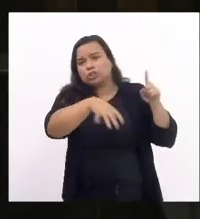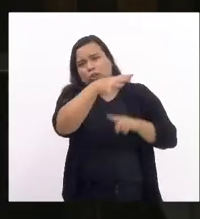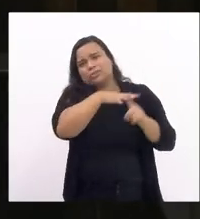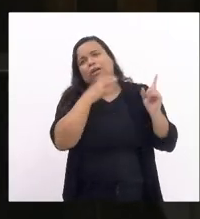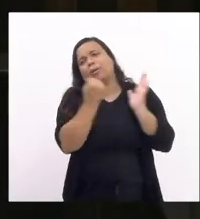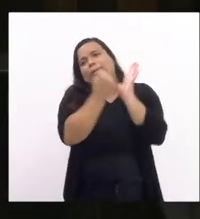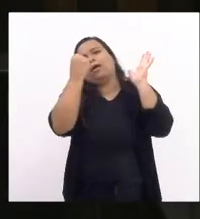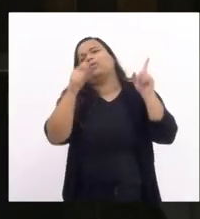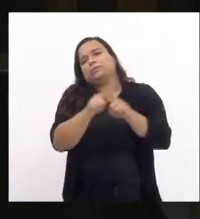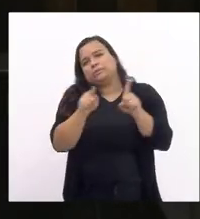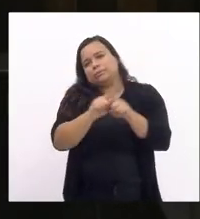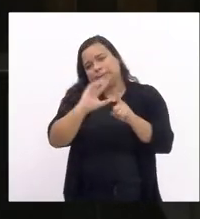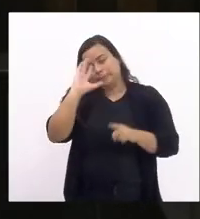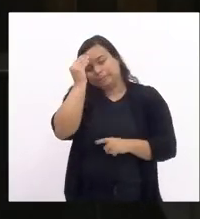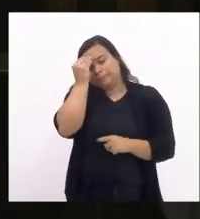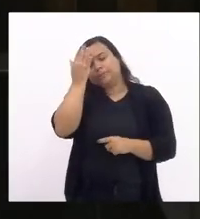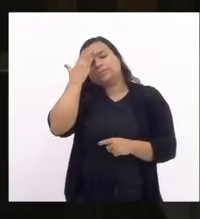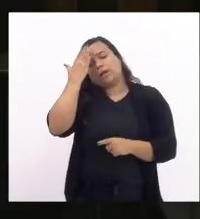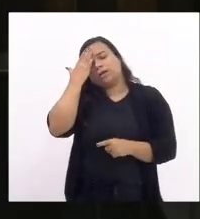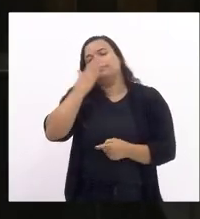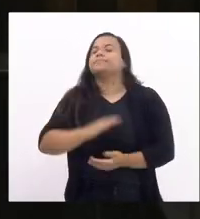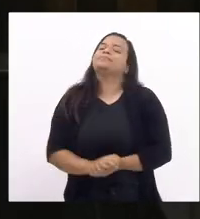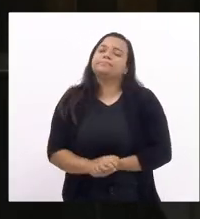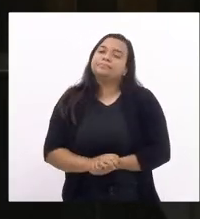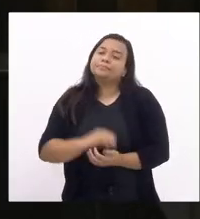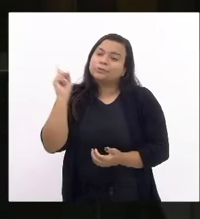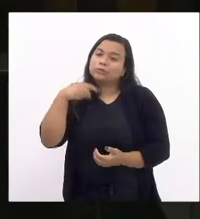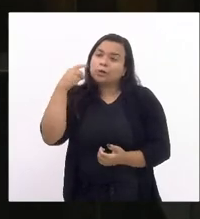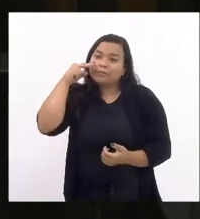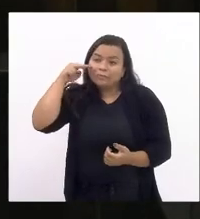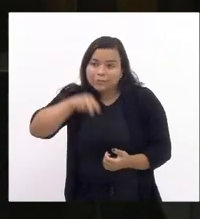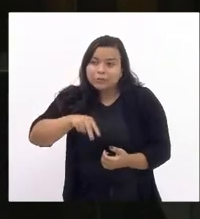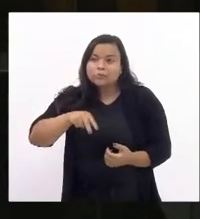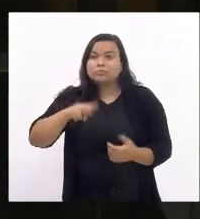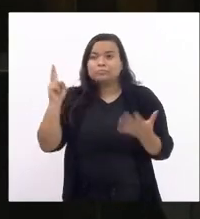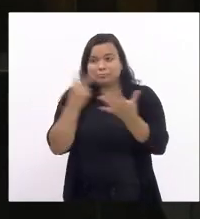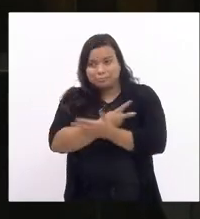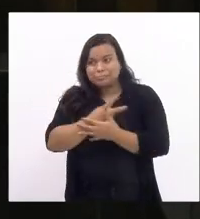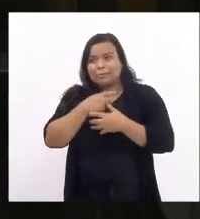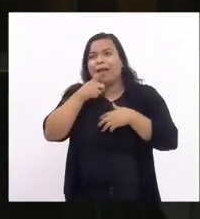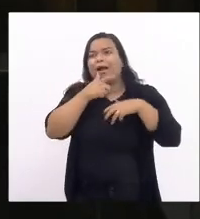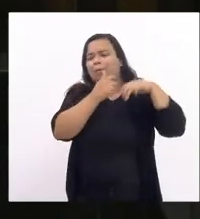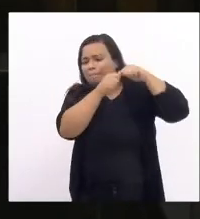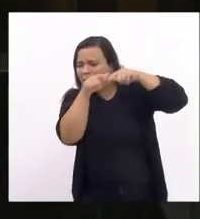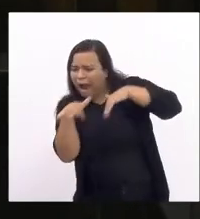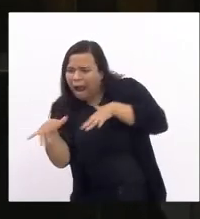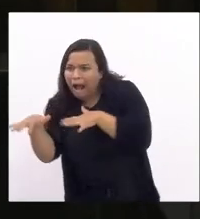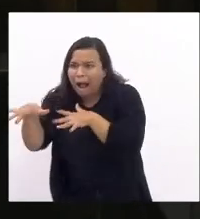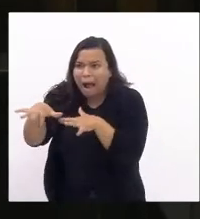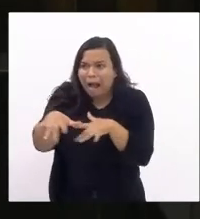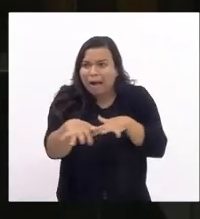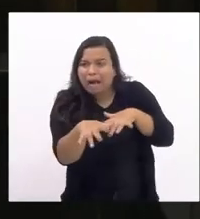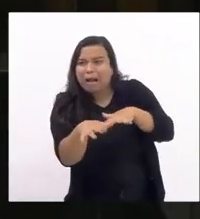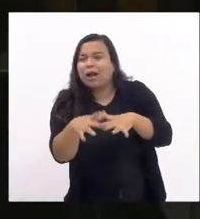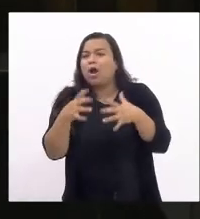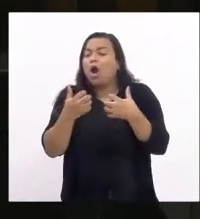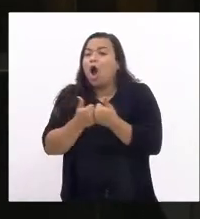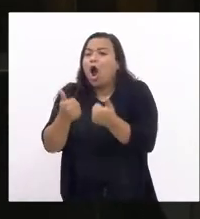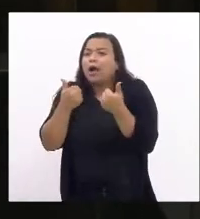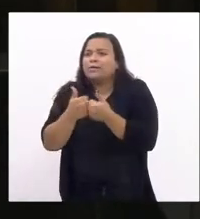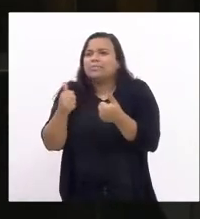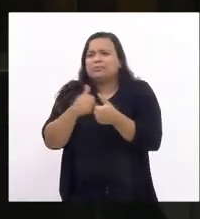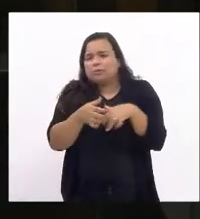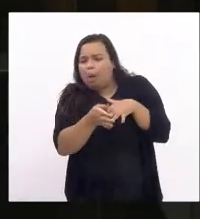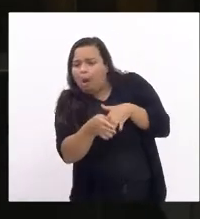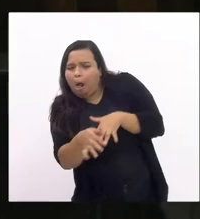marcaram. A gente viu aquela enxurrada no centro da cidade, ônibus sendo arrastados,